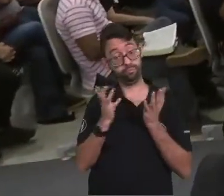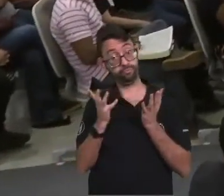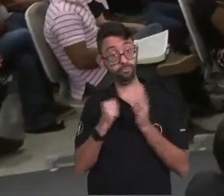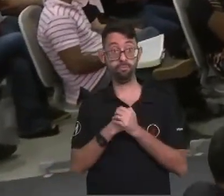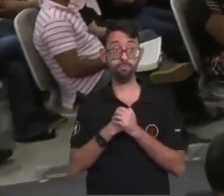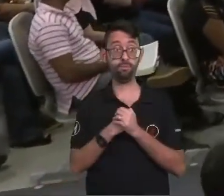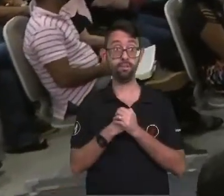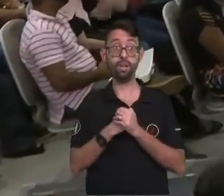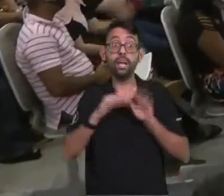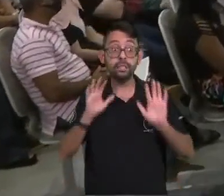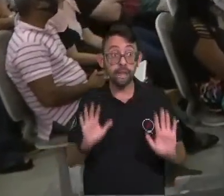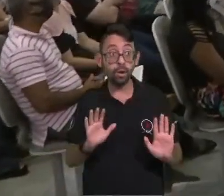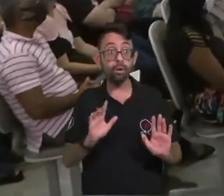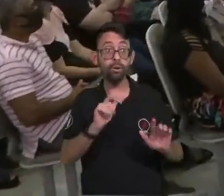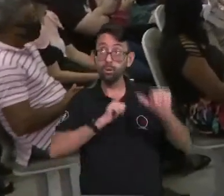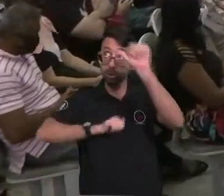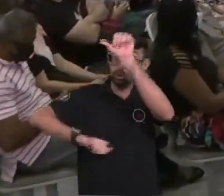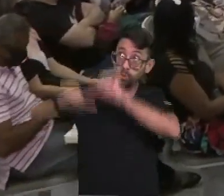Se eu sou o senhor,